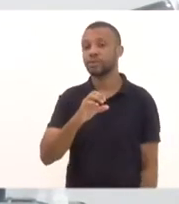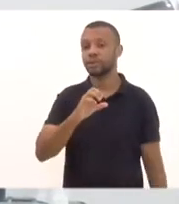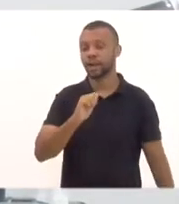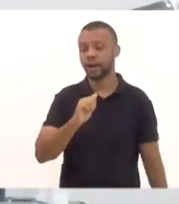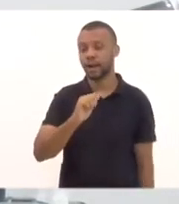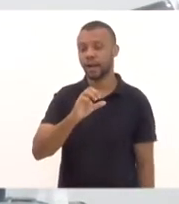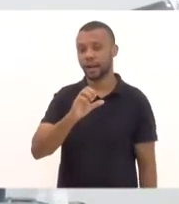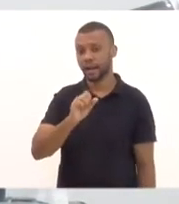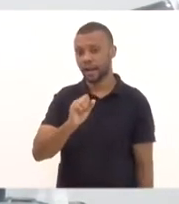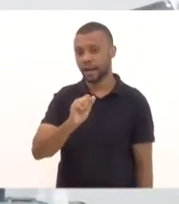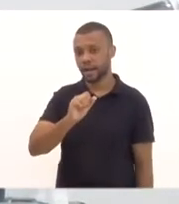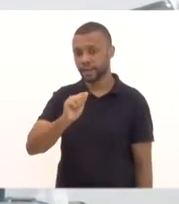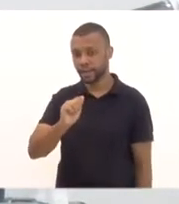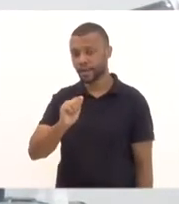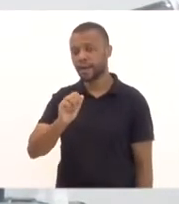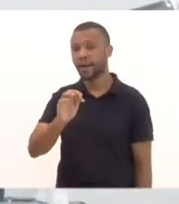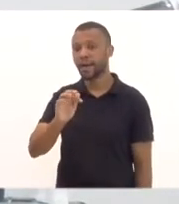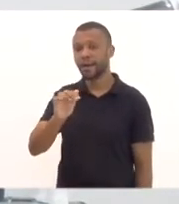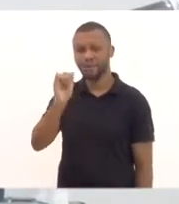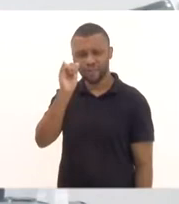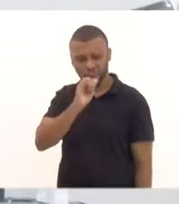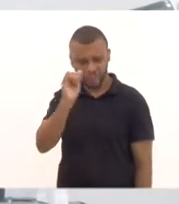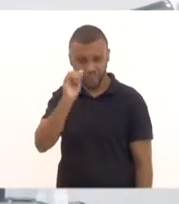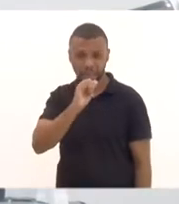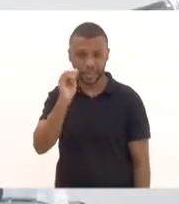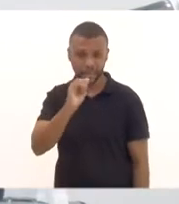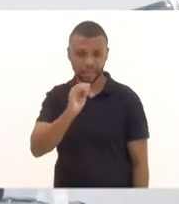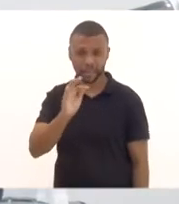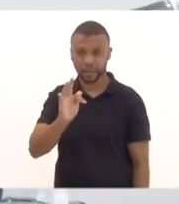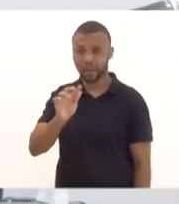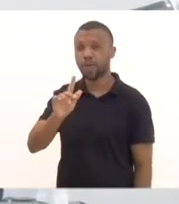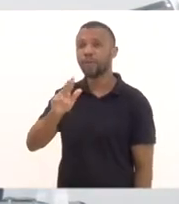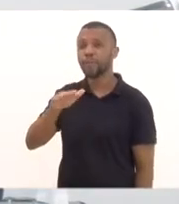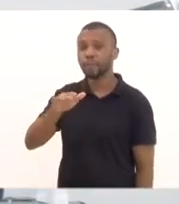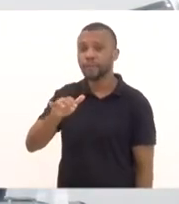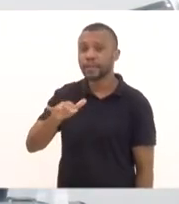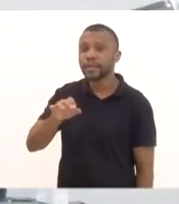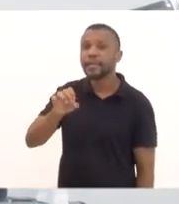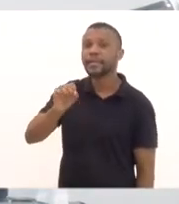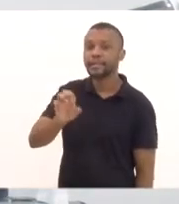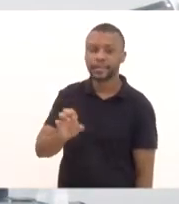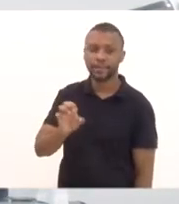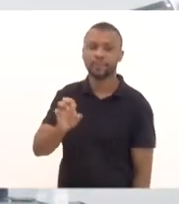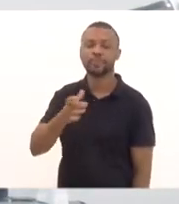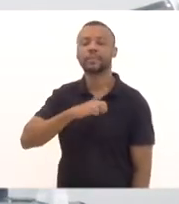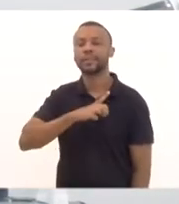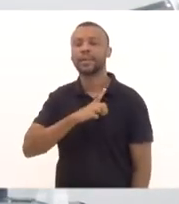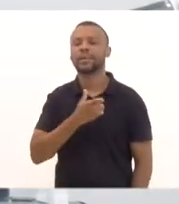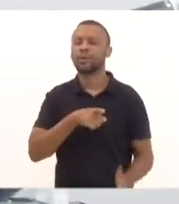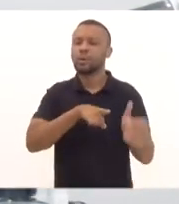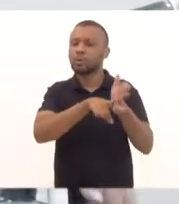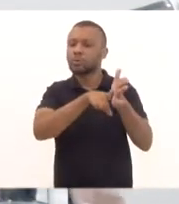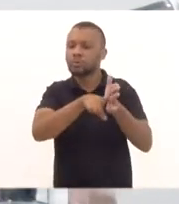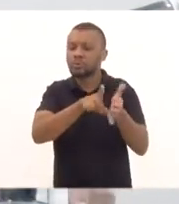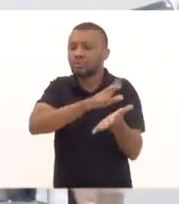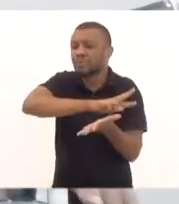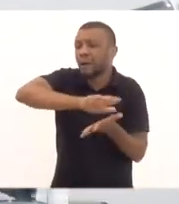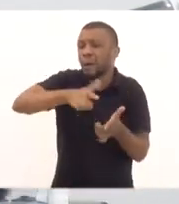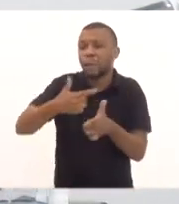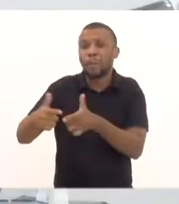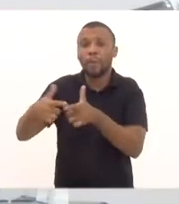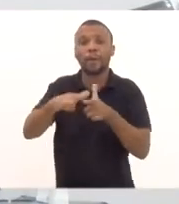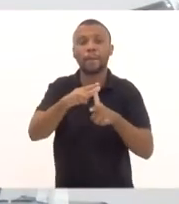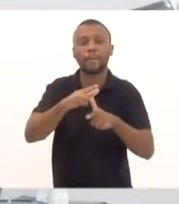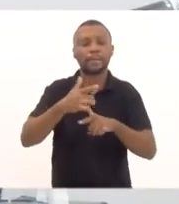prestado ao Rio de Janeiro produzindo dados estudos relatório muito circunstanciado sobre vários problemas metropolitanos notadamente o